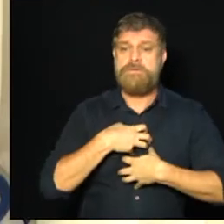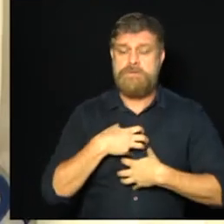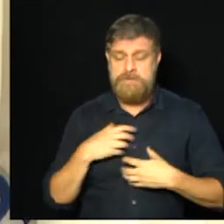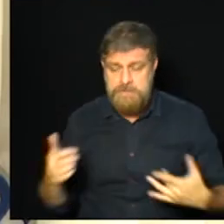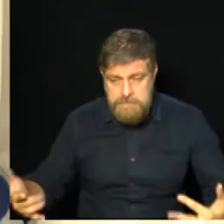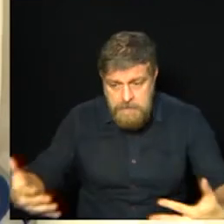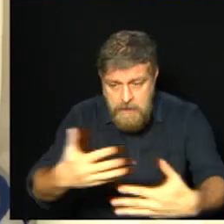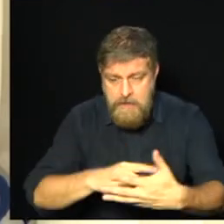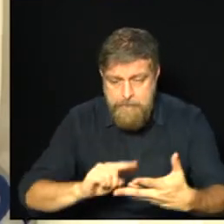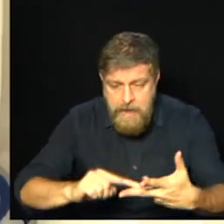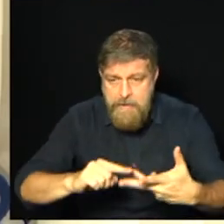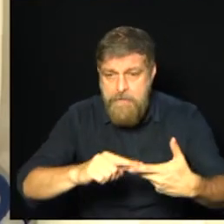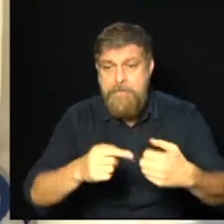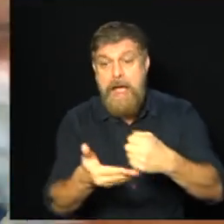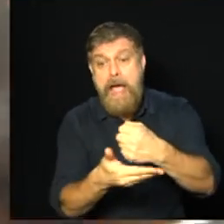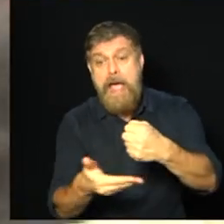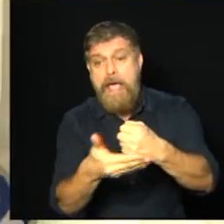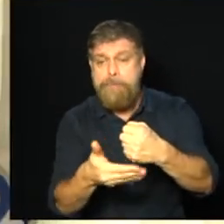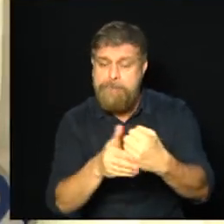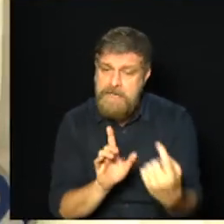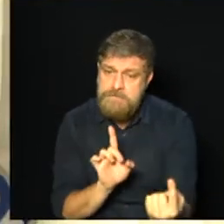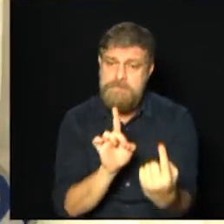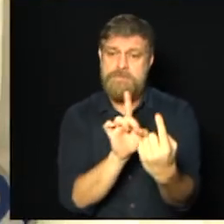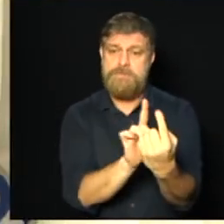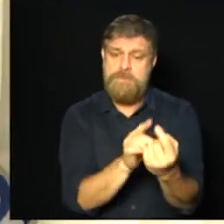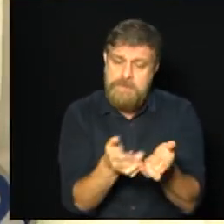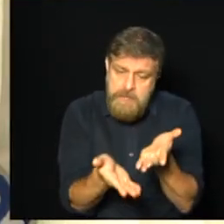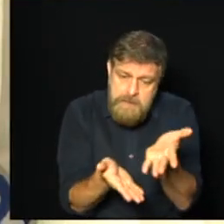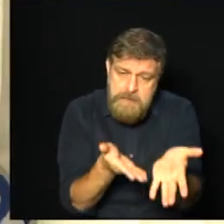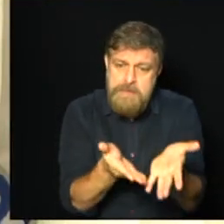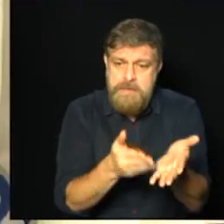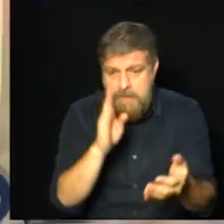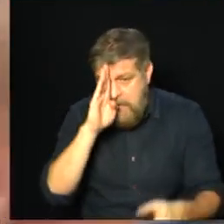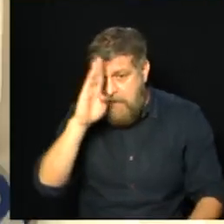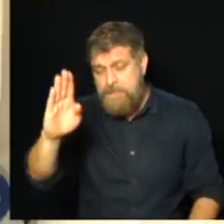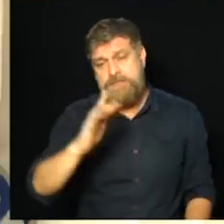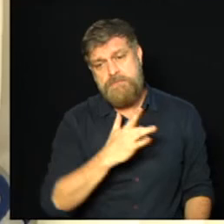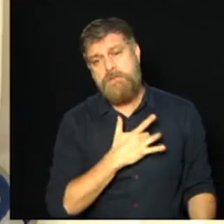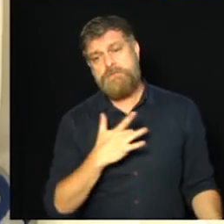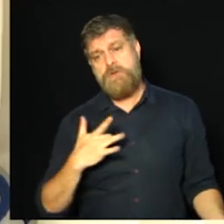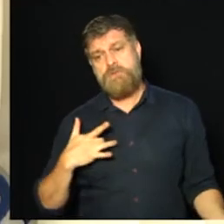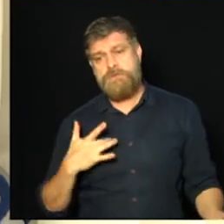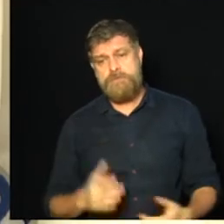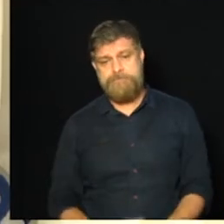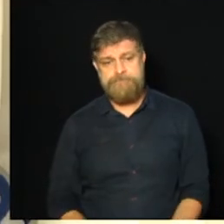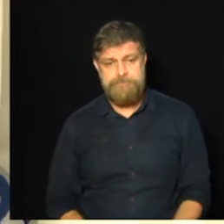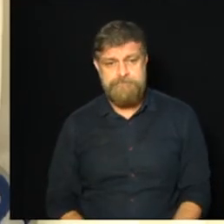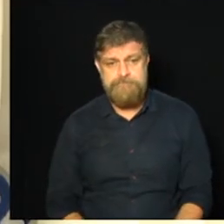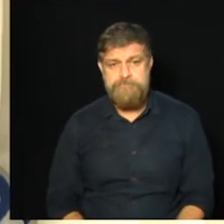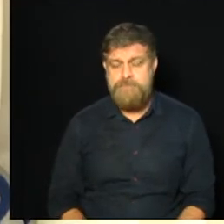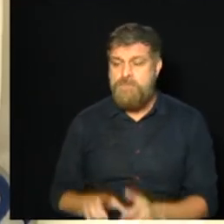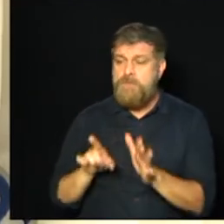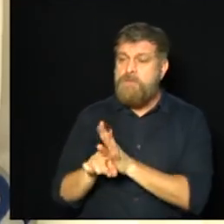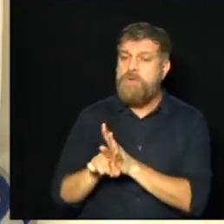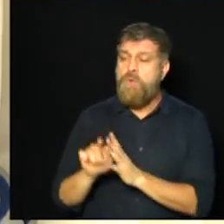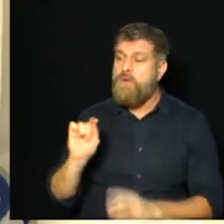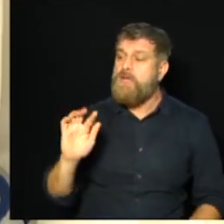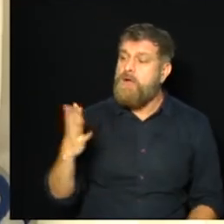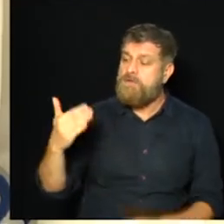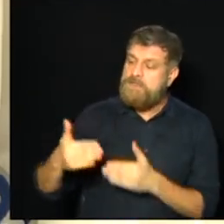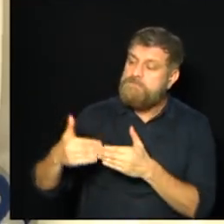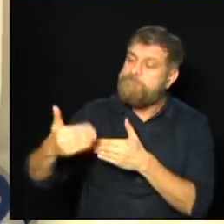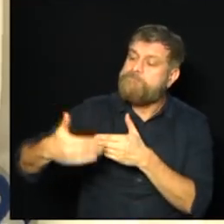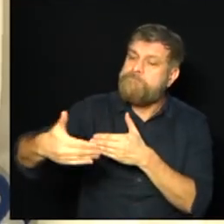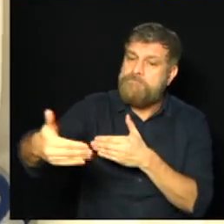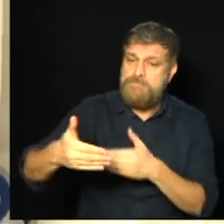nas suas necessidades básicas, que é a necessidade talvez a mais importante, que é a área de saúde. E aí, quais são os próximos passos da